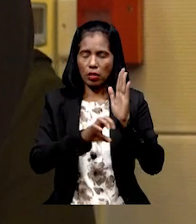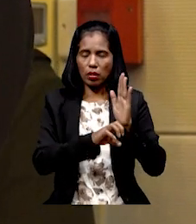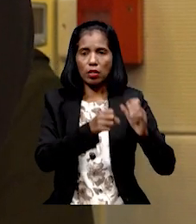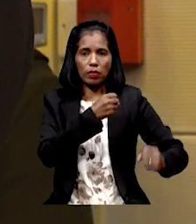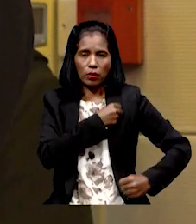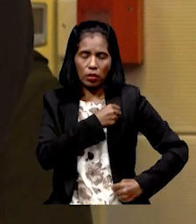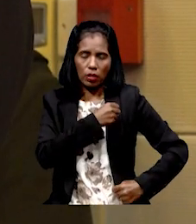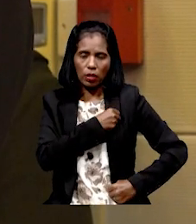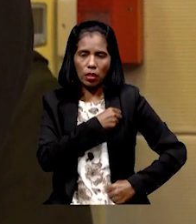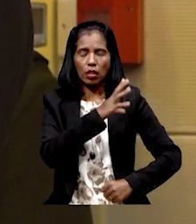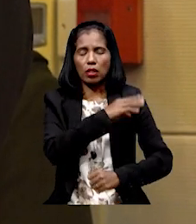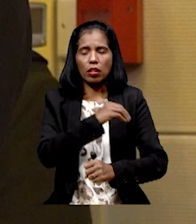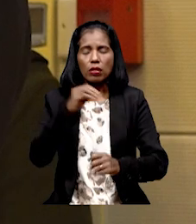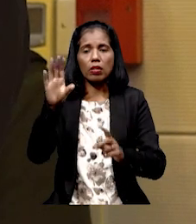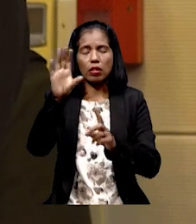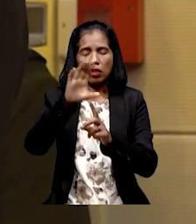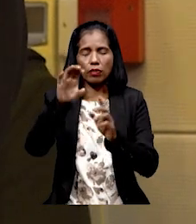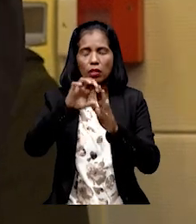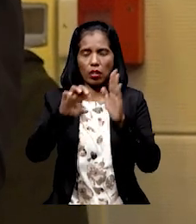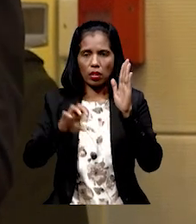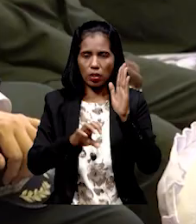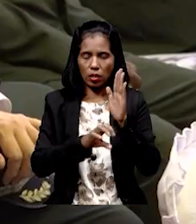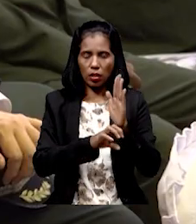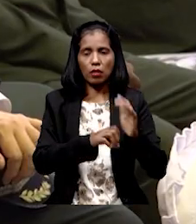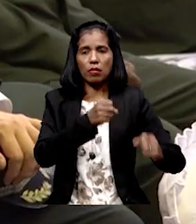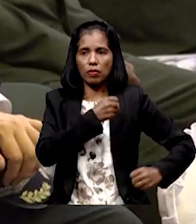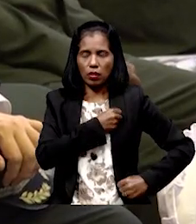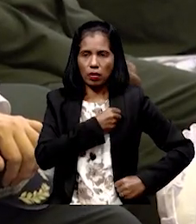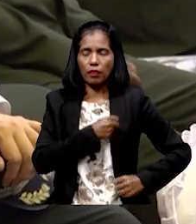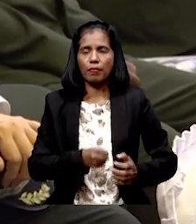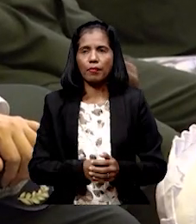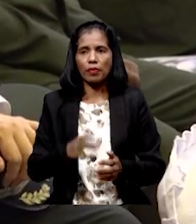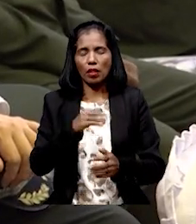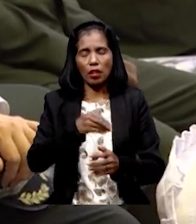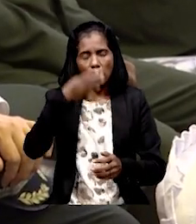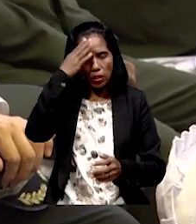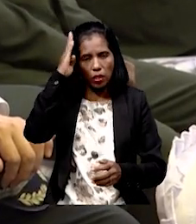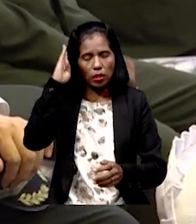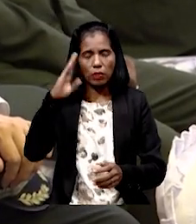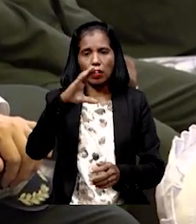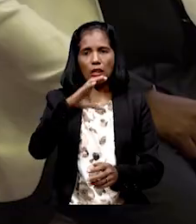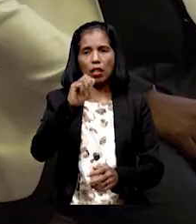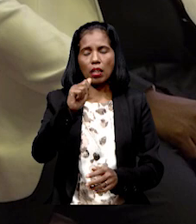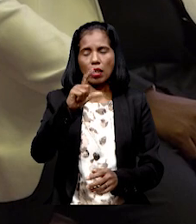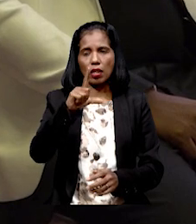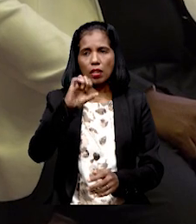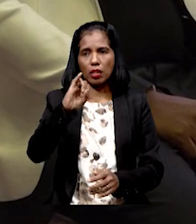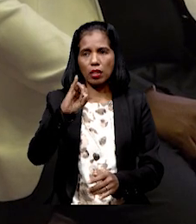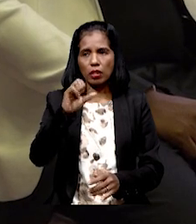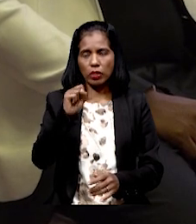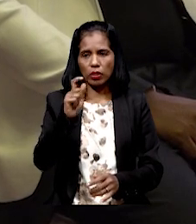Armadas e de Chefe do Estado-Maior das Forças Armadas. Sr. Major General Calistro Santos